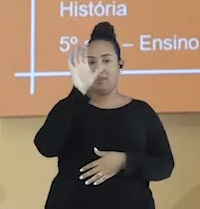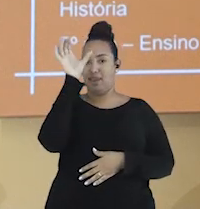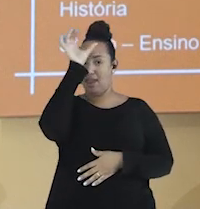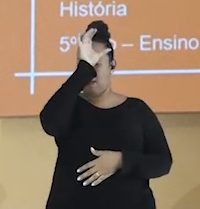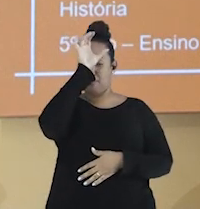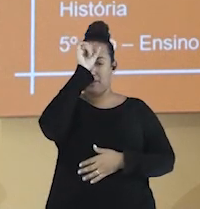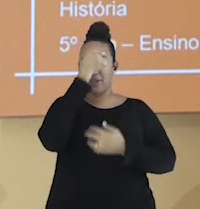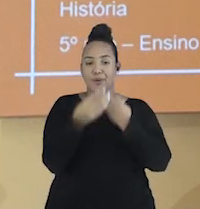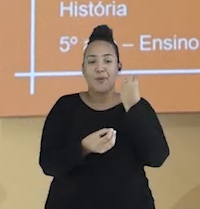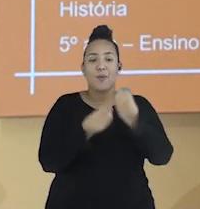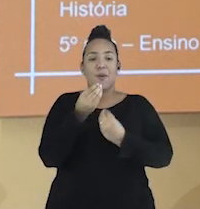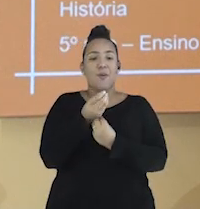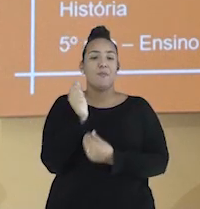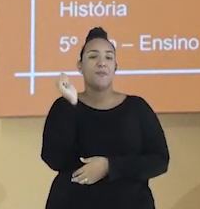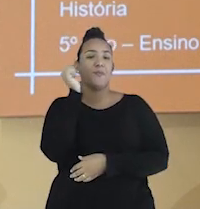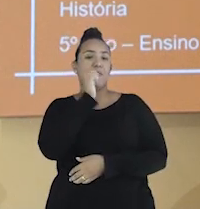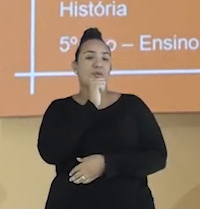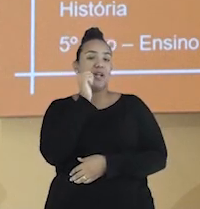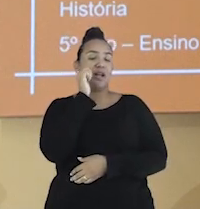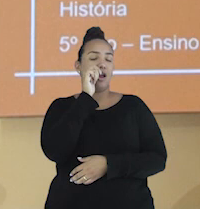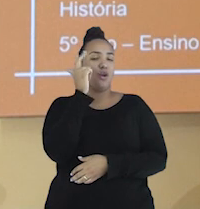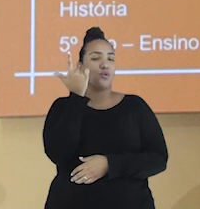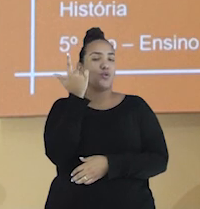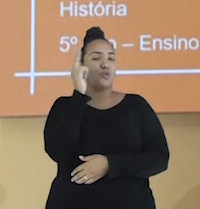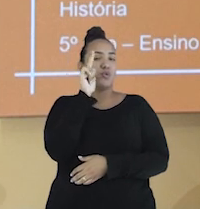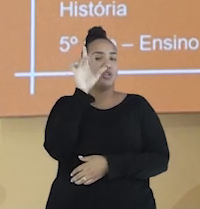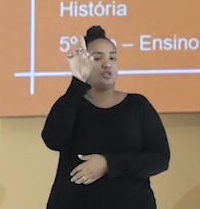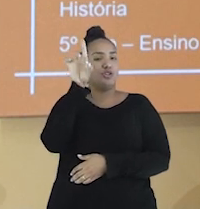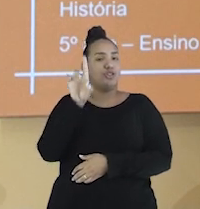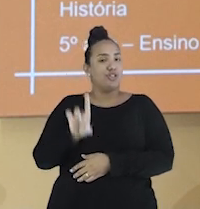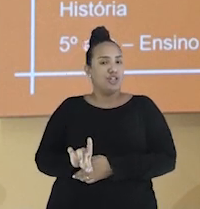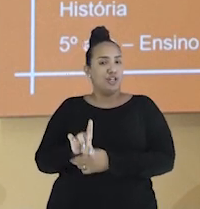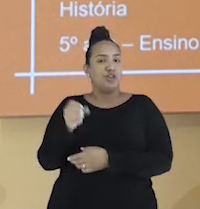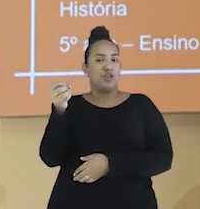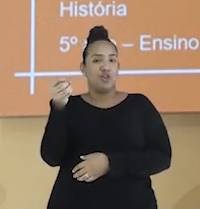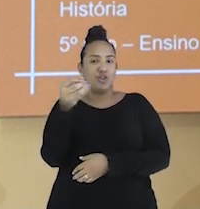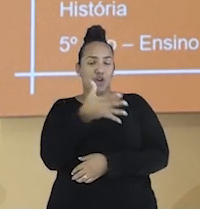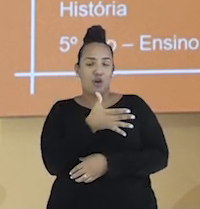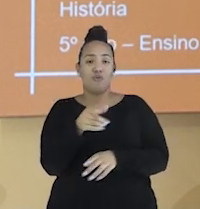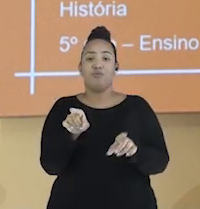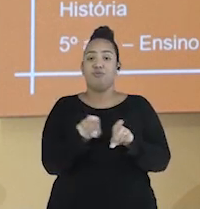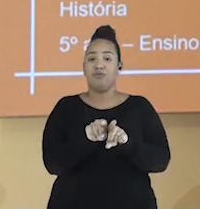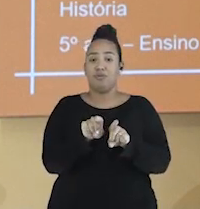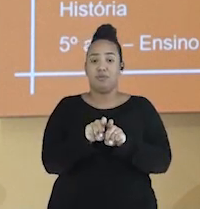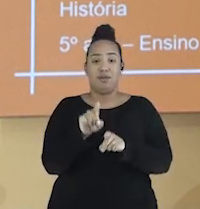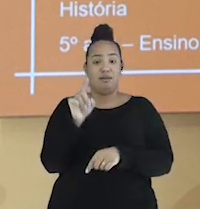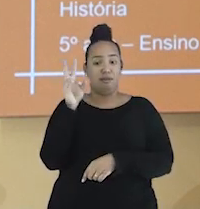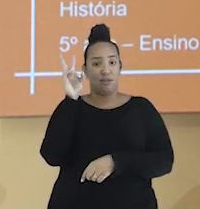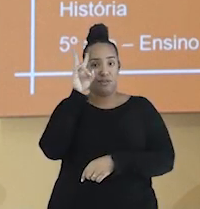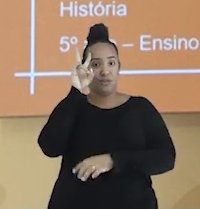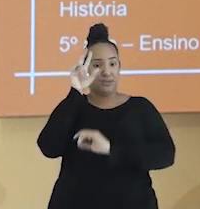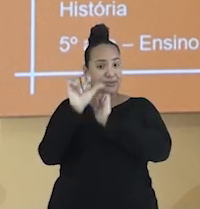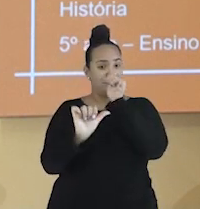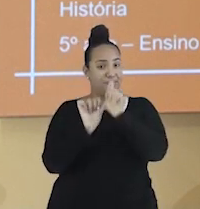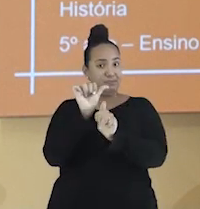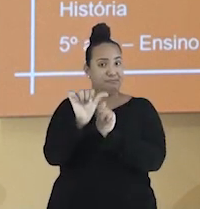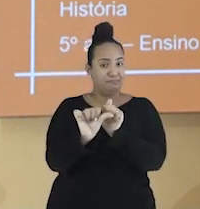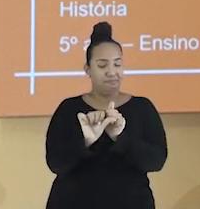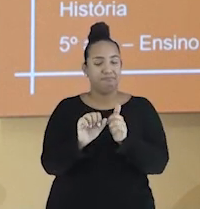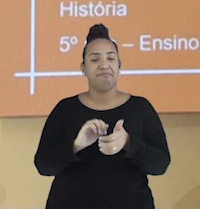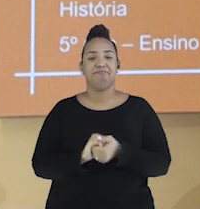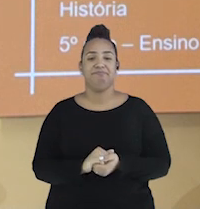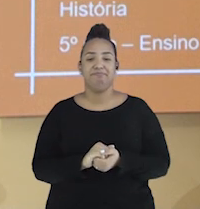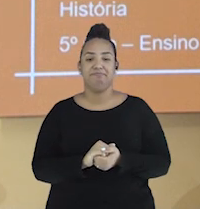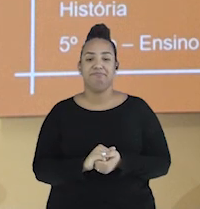aprender sobre como as mulheres mudaram essa realidade e conquistaram diversos direitos no decorrer do